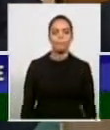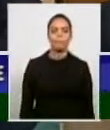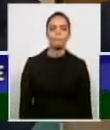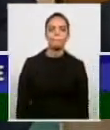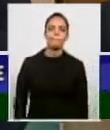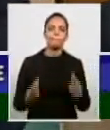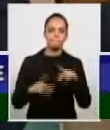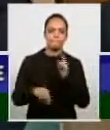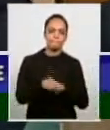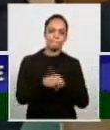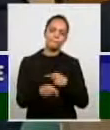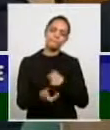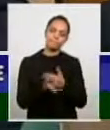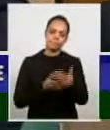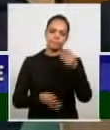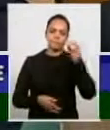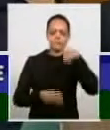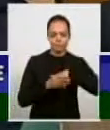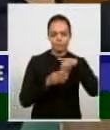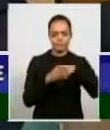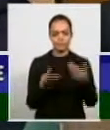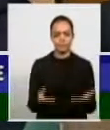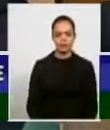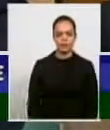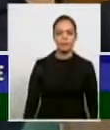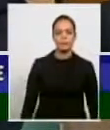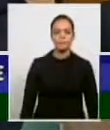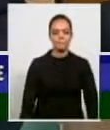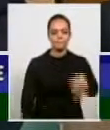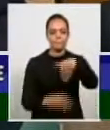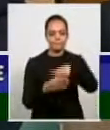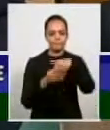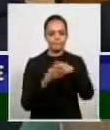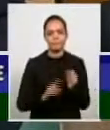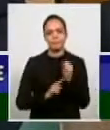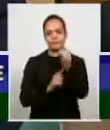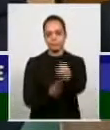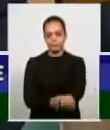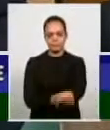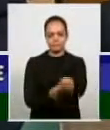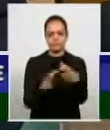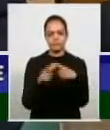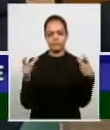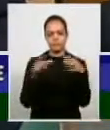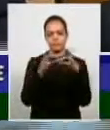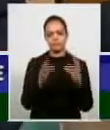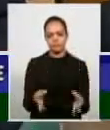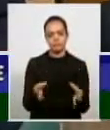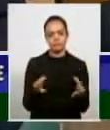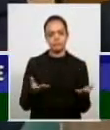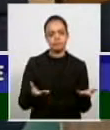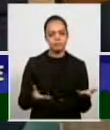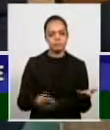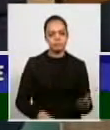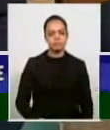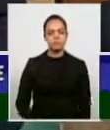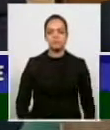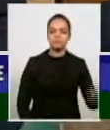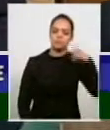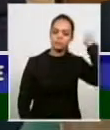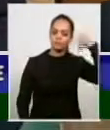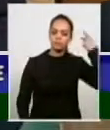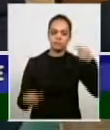Nesse momento eu coloco em votação. A votação é simbólica. Maioria simples.